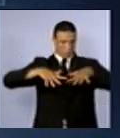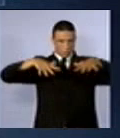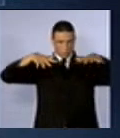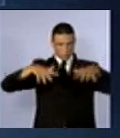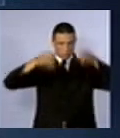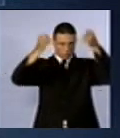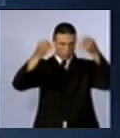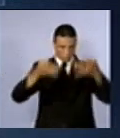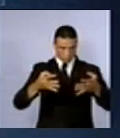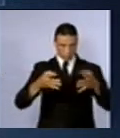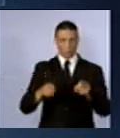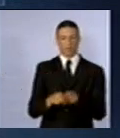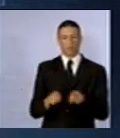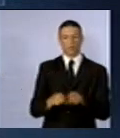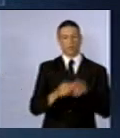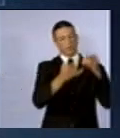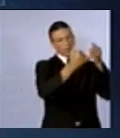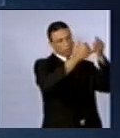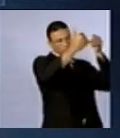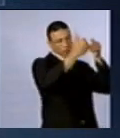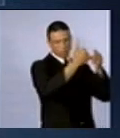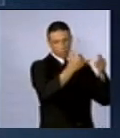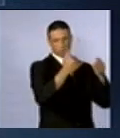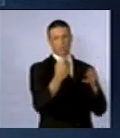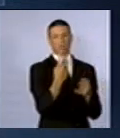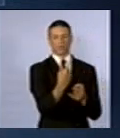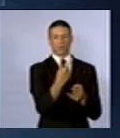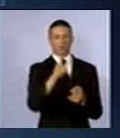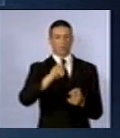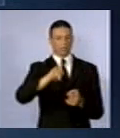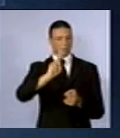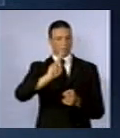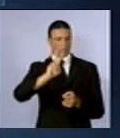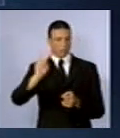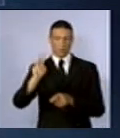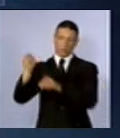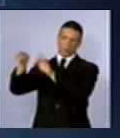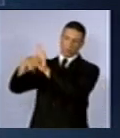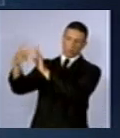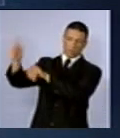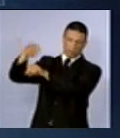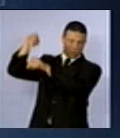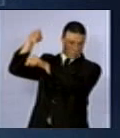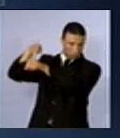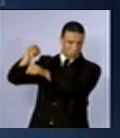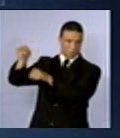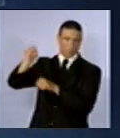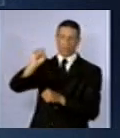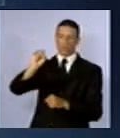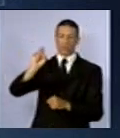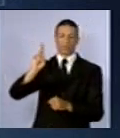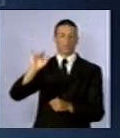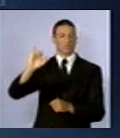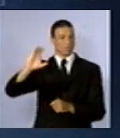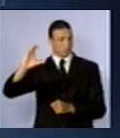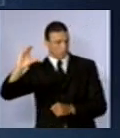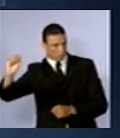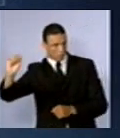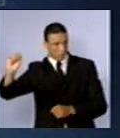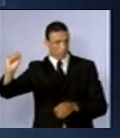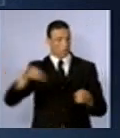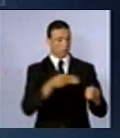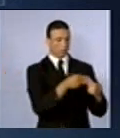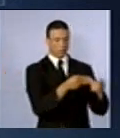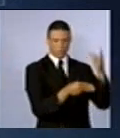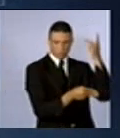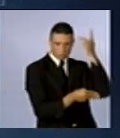Linhas de transmissão de 380 kV inseridas em ambiente urbano na Suíça, identicamente na Suíça, e em São Paulo, e aqui a